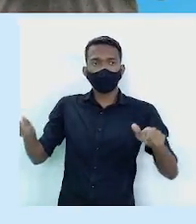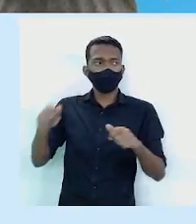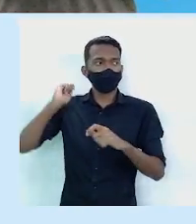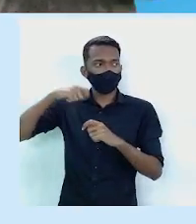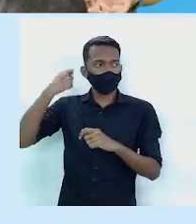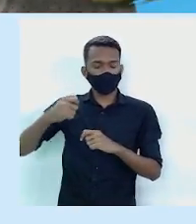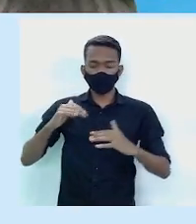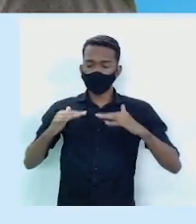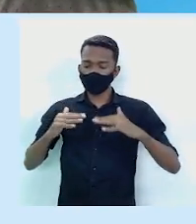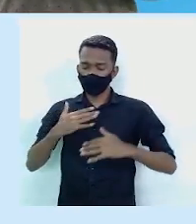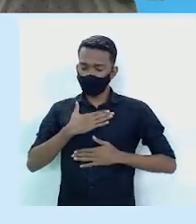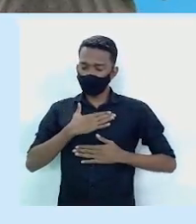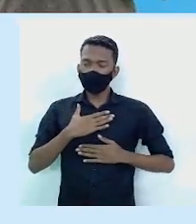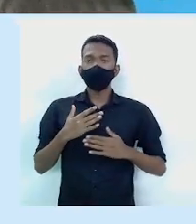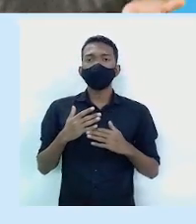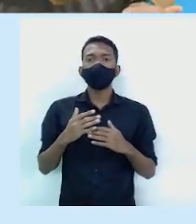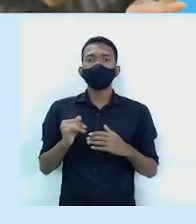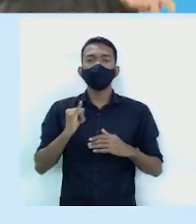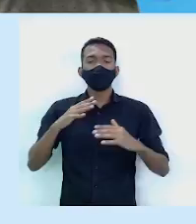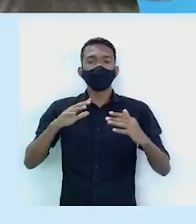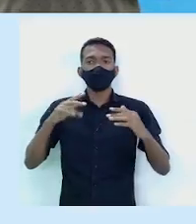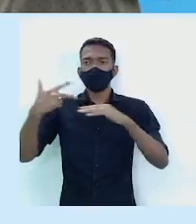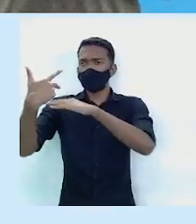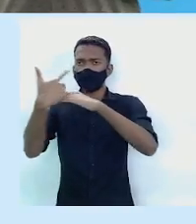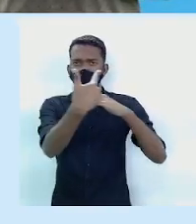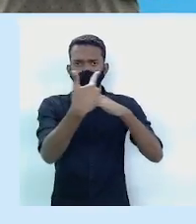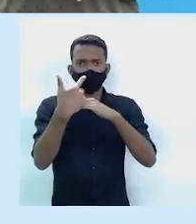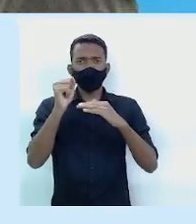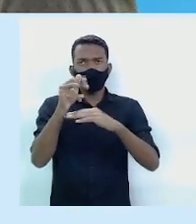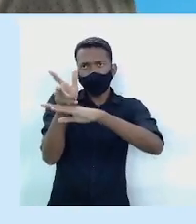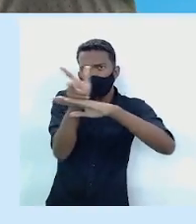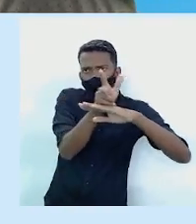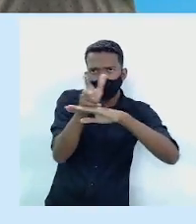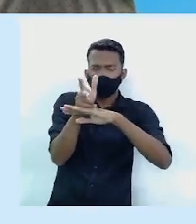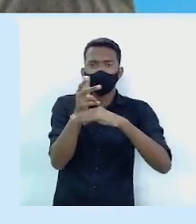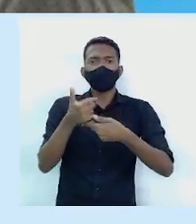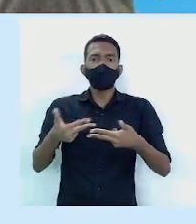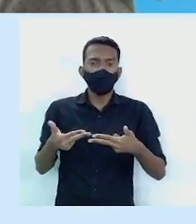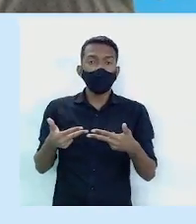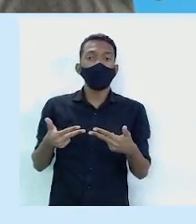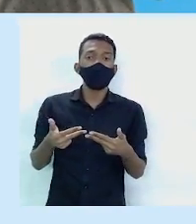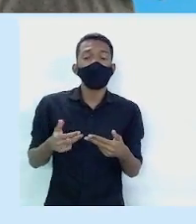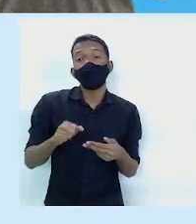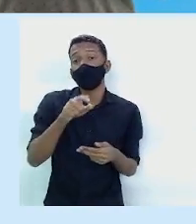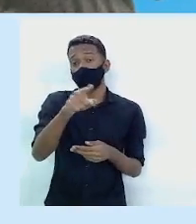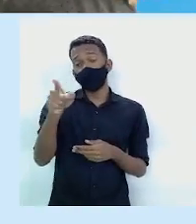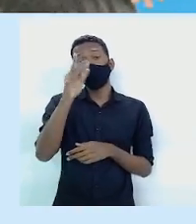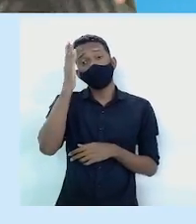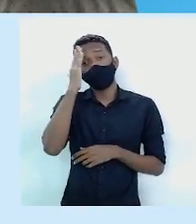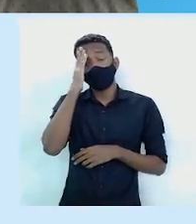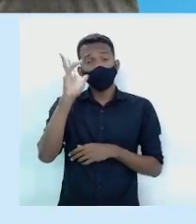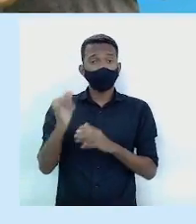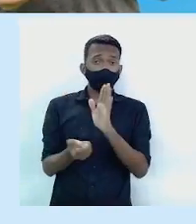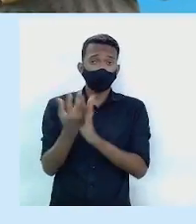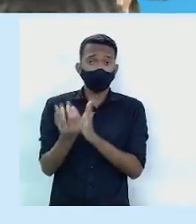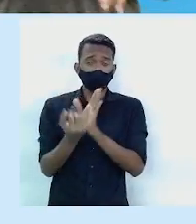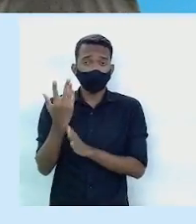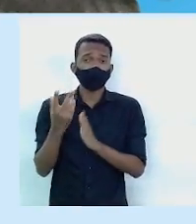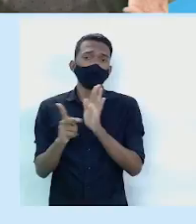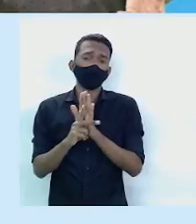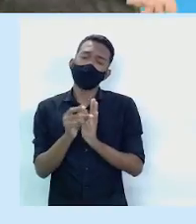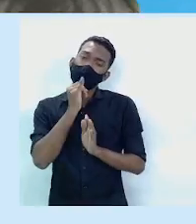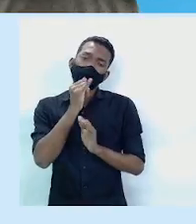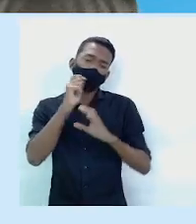e de movimento e posição de câmera para quem for gravar. Então, você sabe que na produção de um conteúdo como